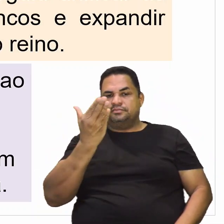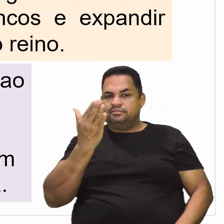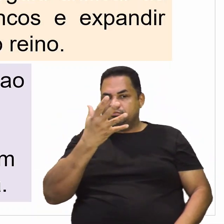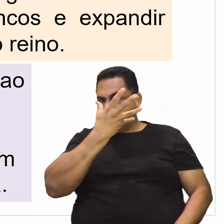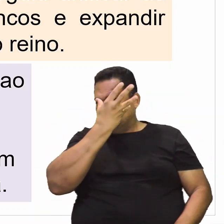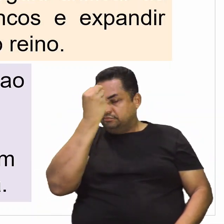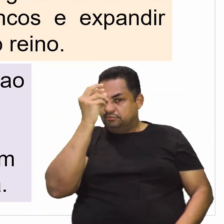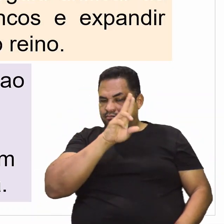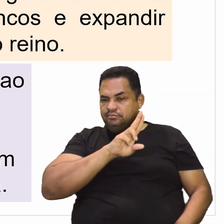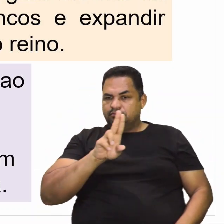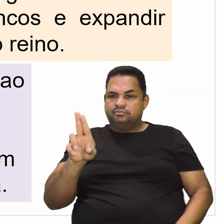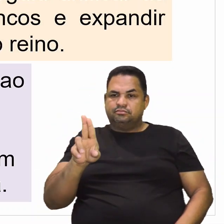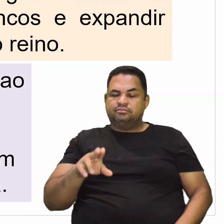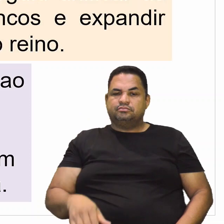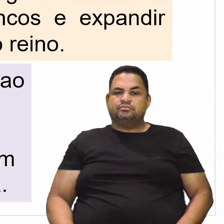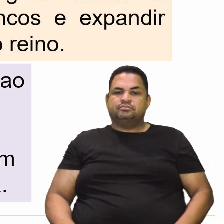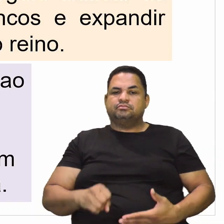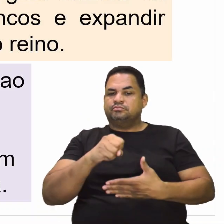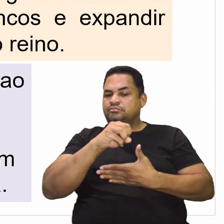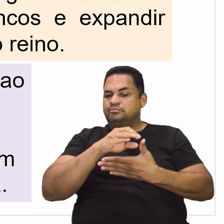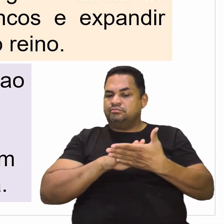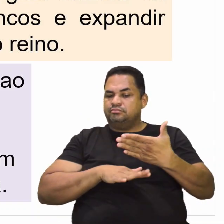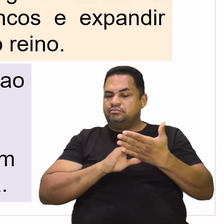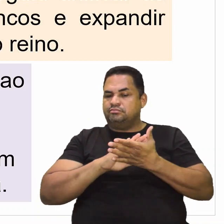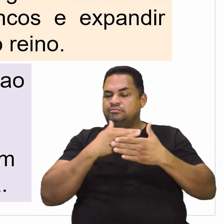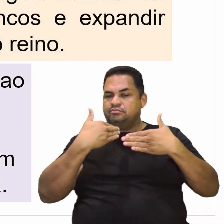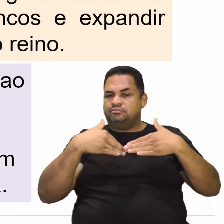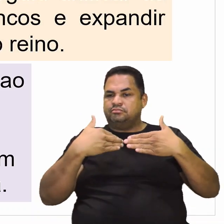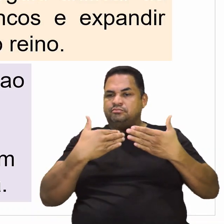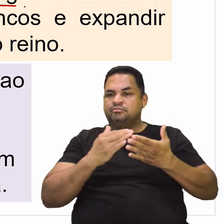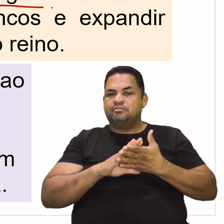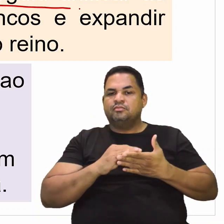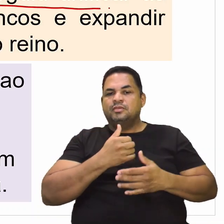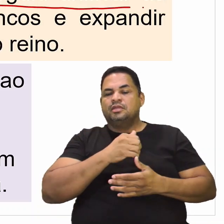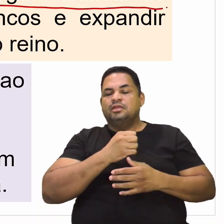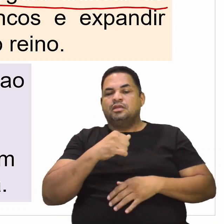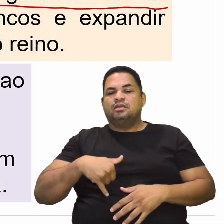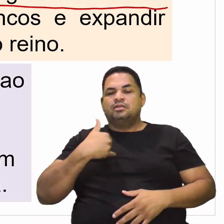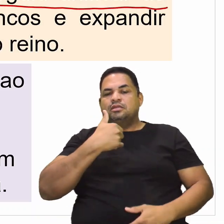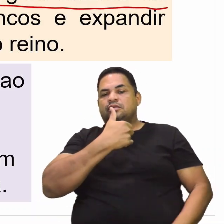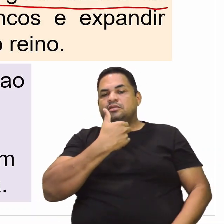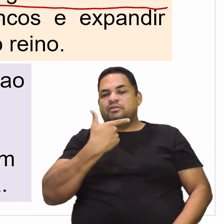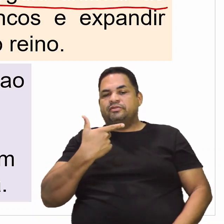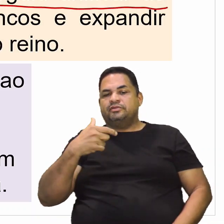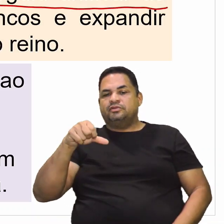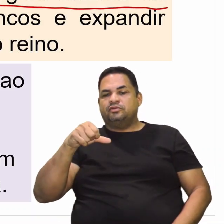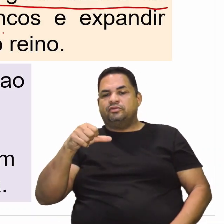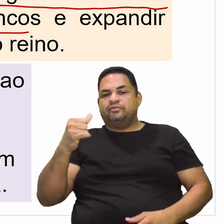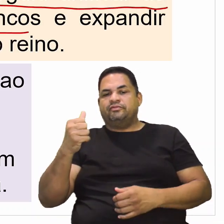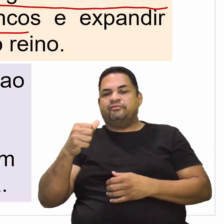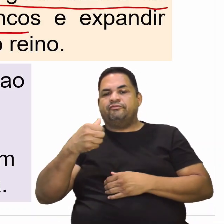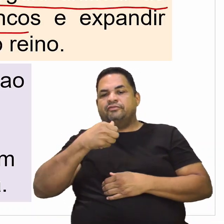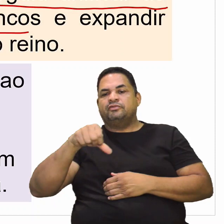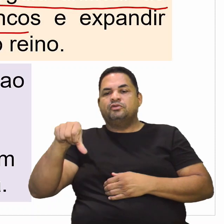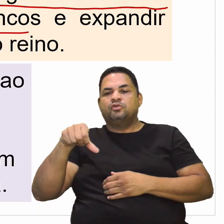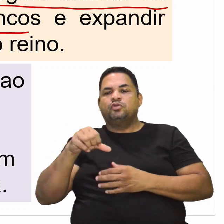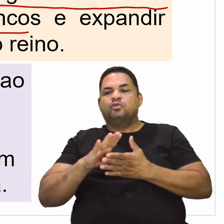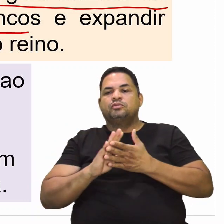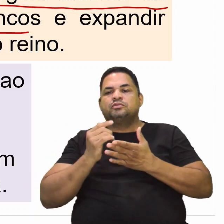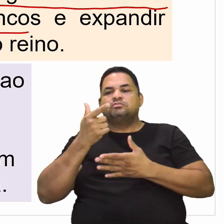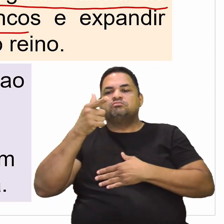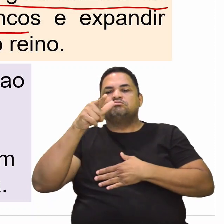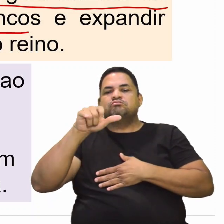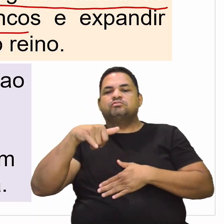desse nome, questão de prova. Com 29 anos, ele conseguiu unificar as tribos dos